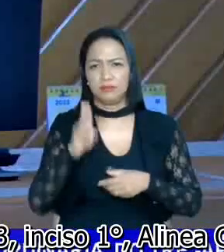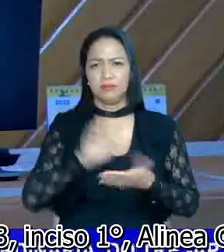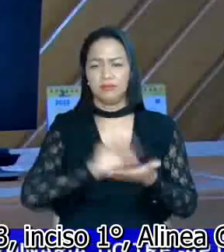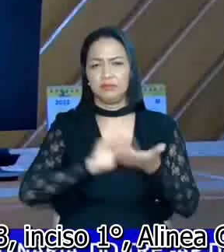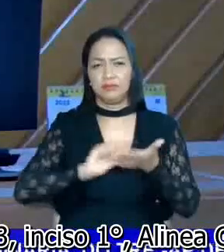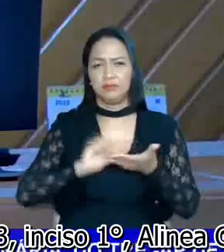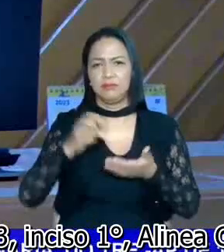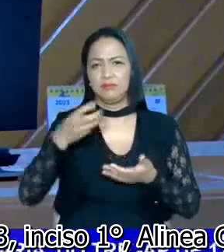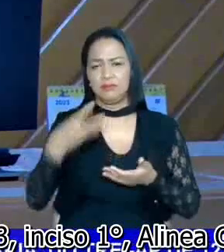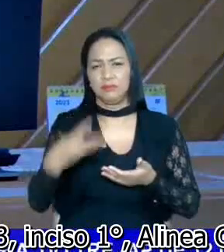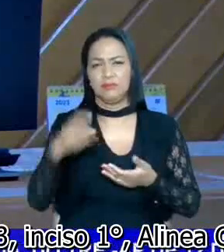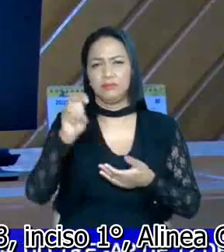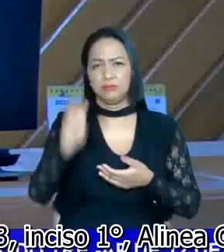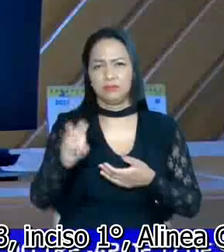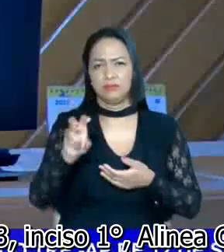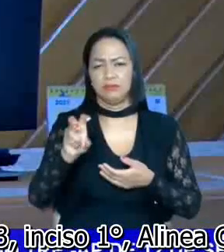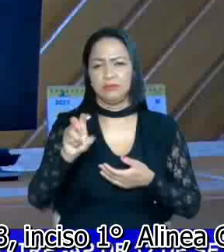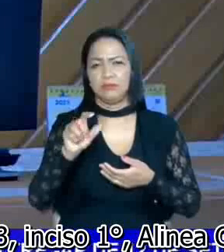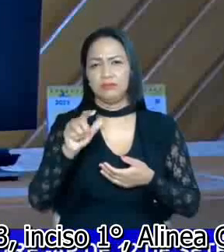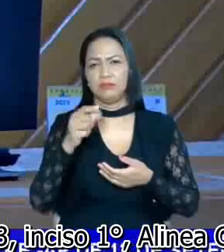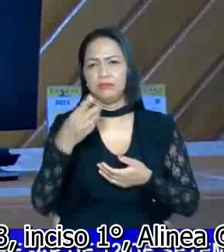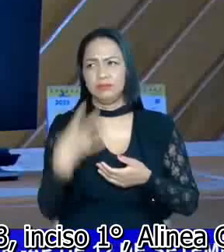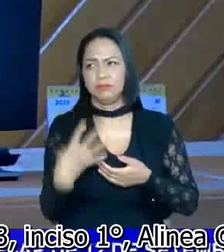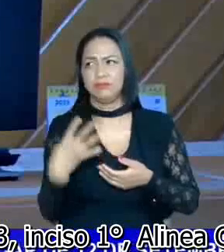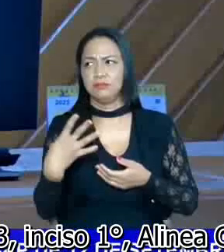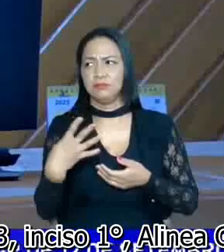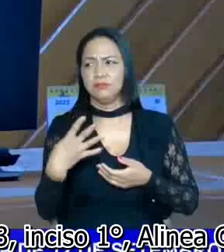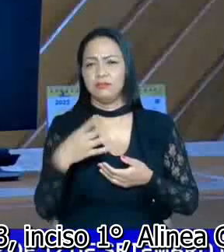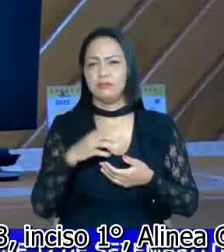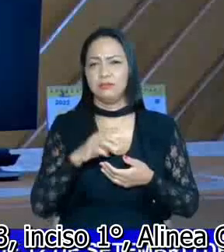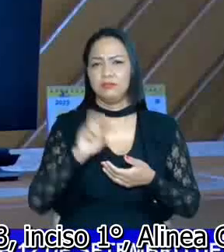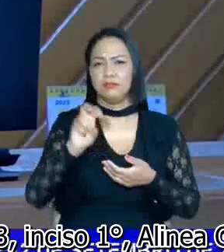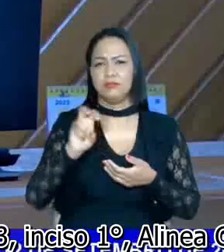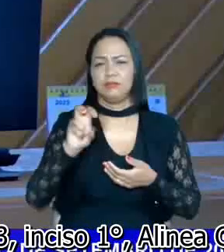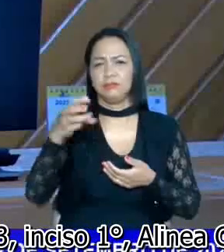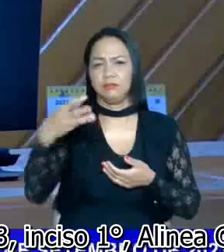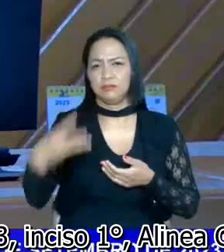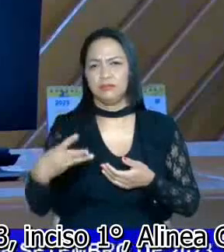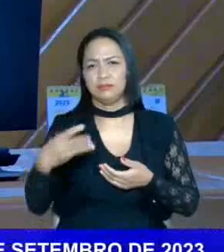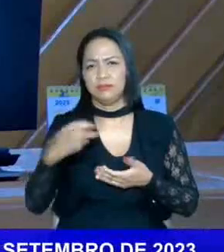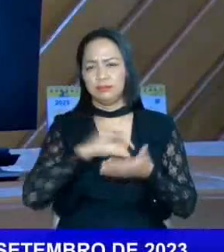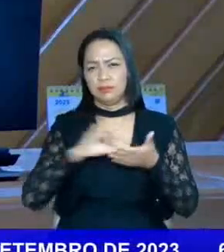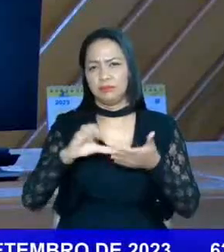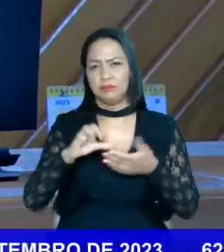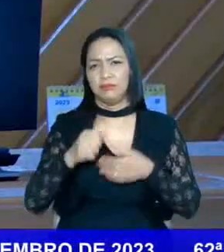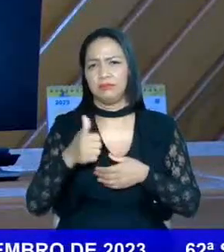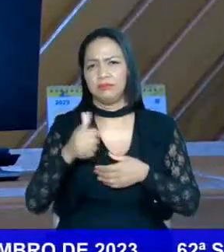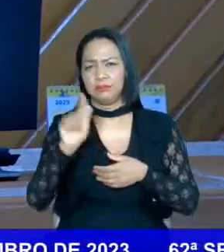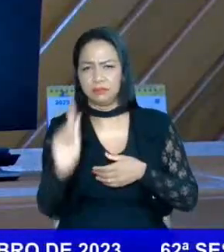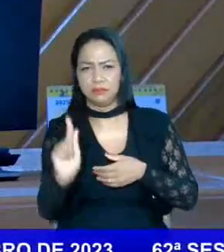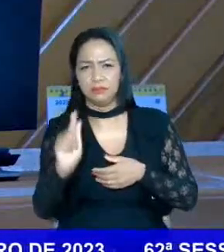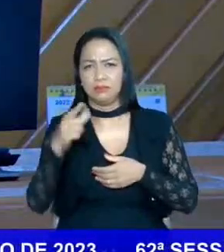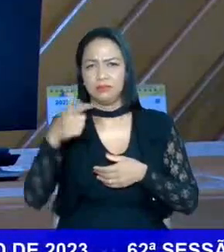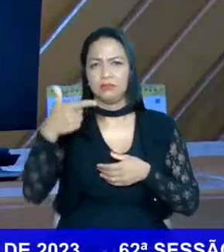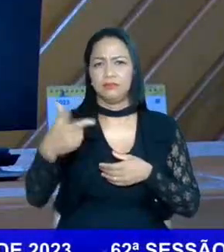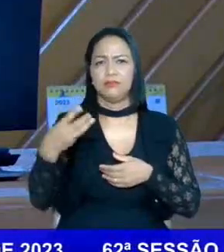artigo 35, inciso 4, combinado com o artigo 53, inciso 1º, a linha G, da Resolução